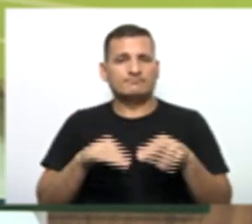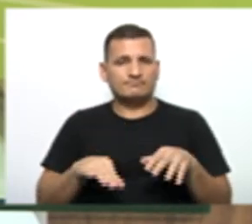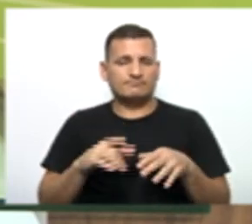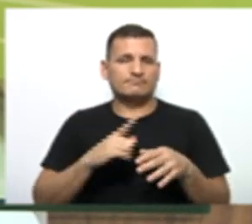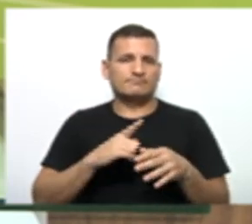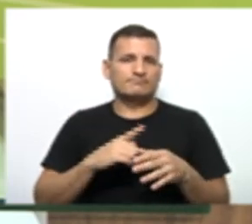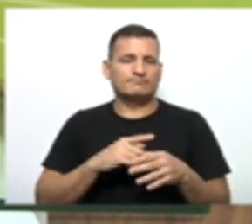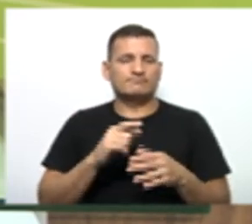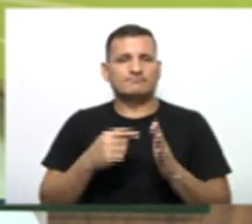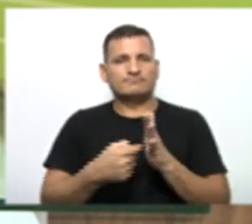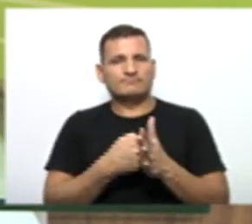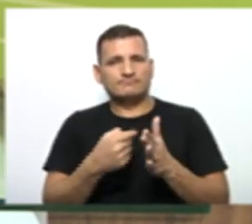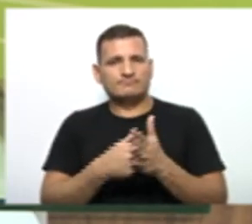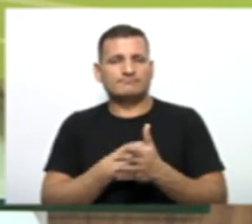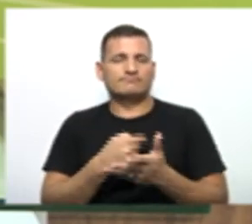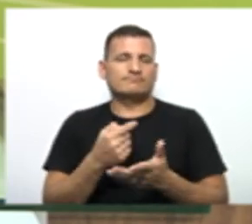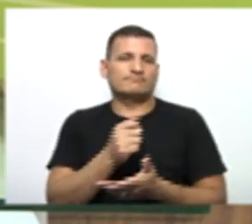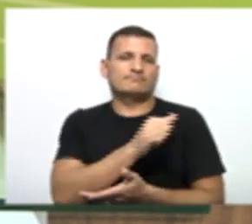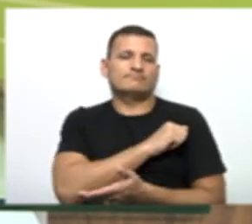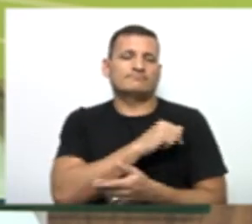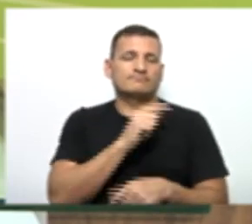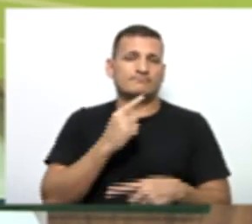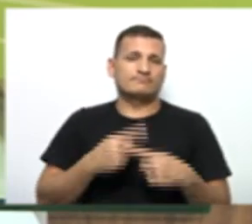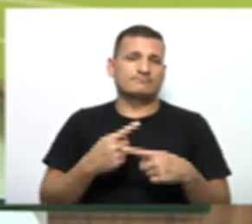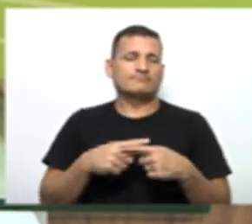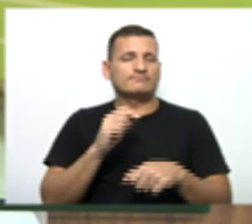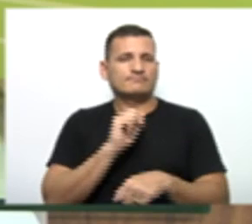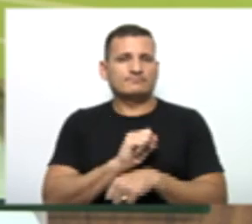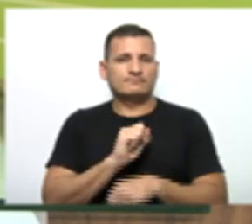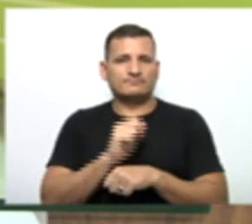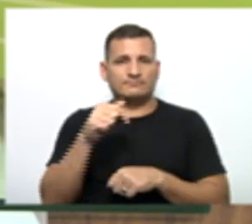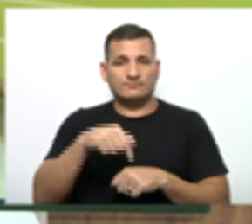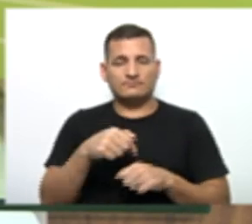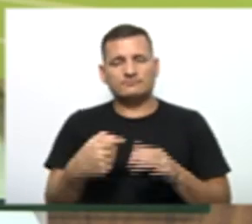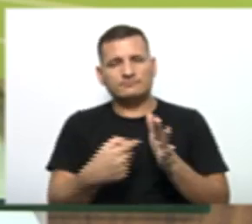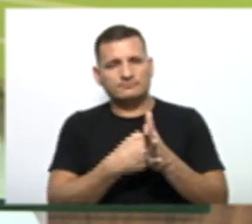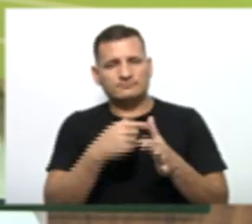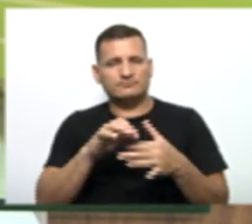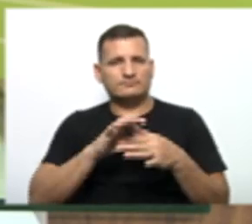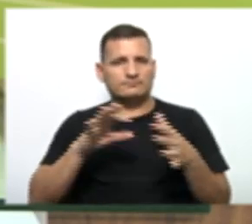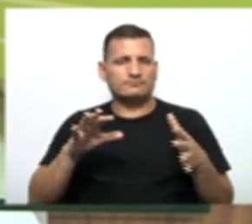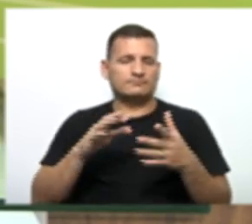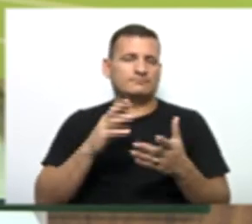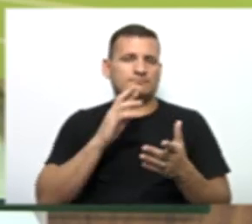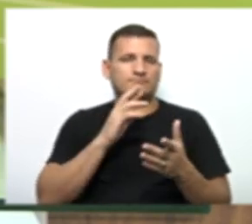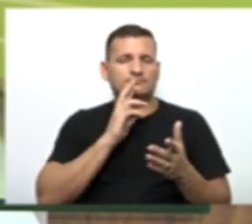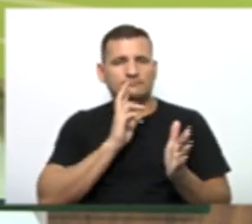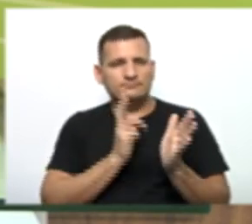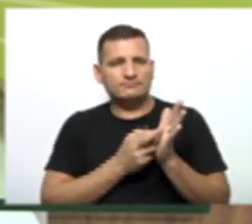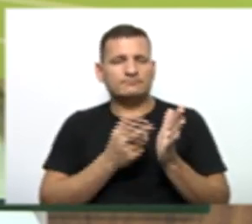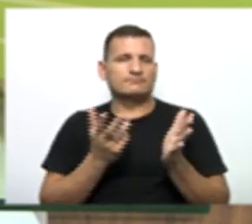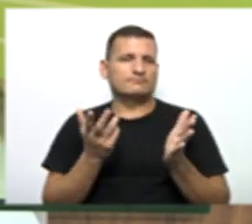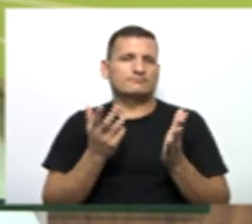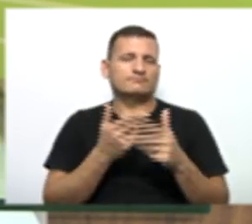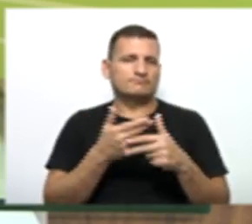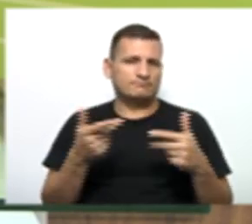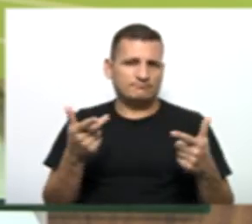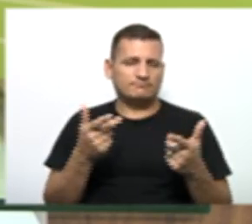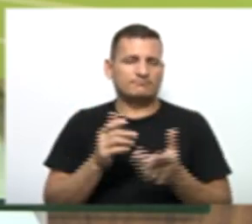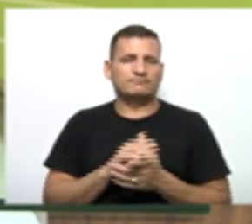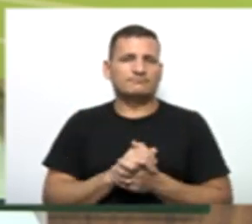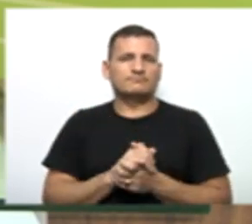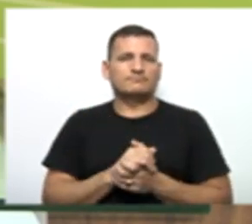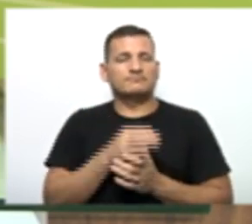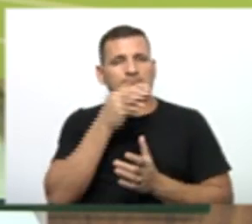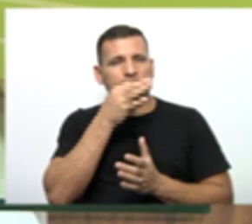a participação, né? Que a gente aguarda a participação dos alunos, os comentários, as perguntas, mas,